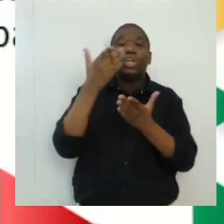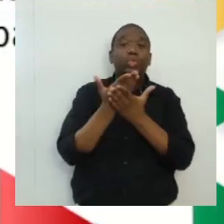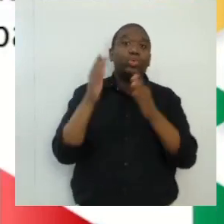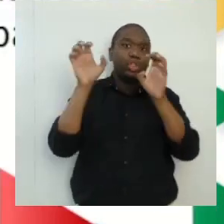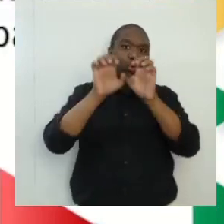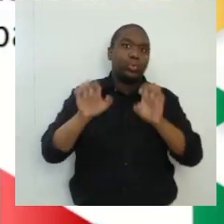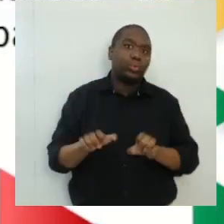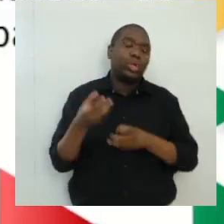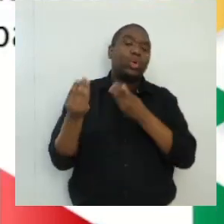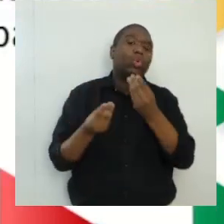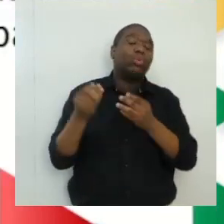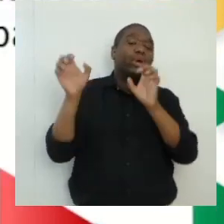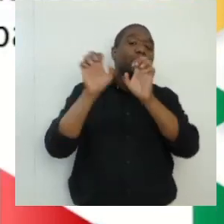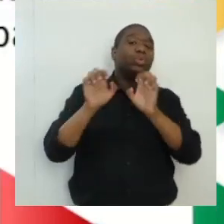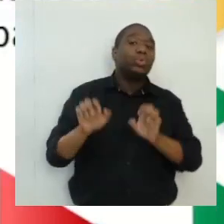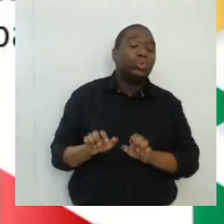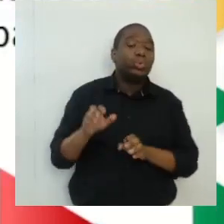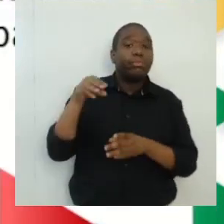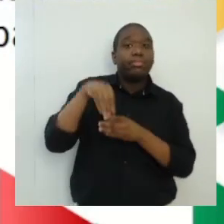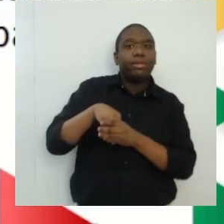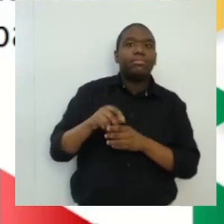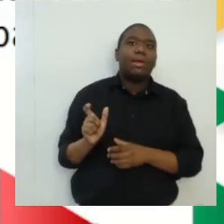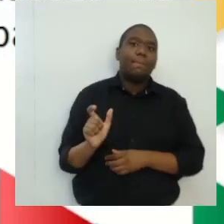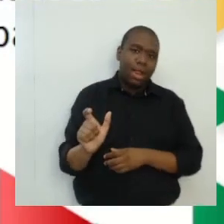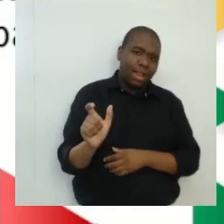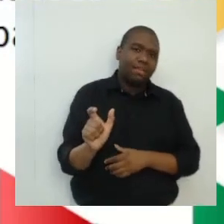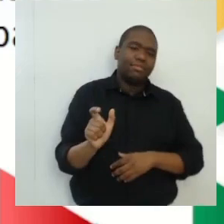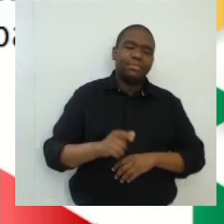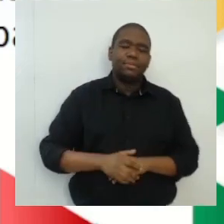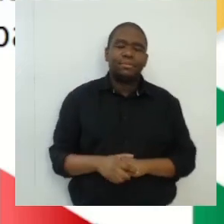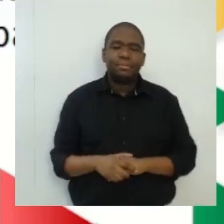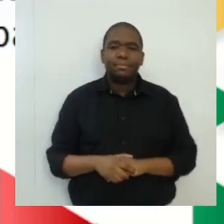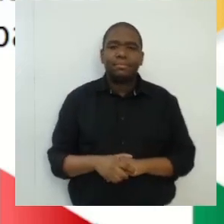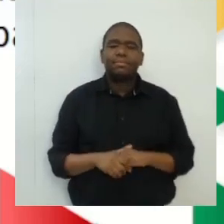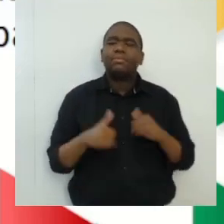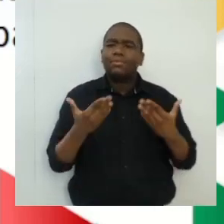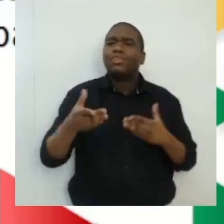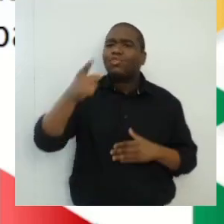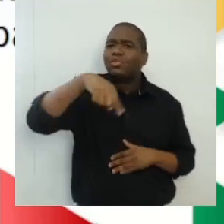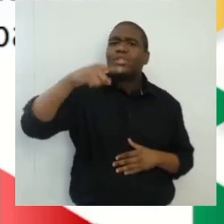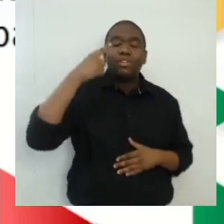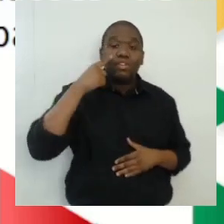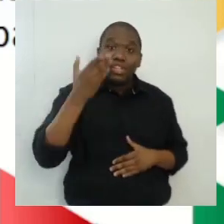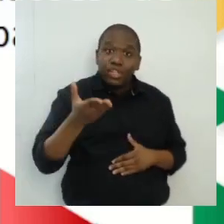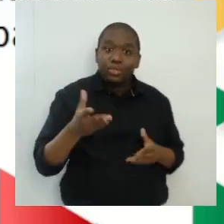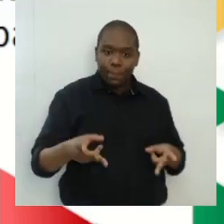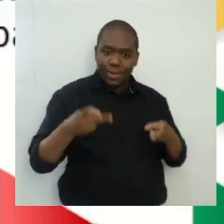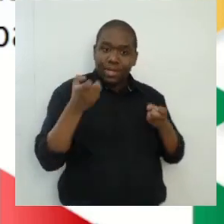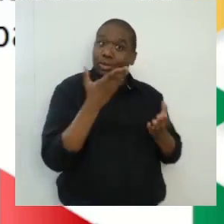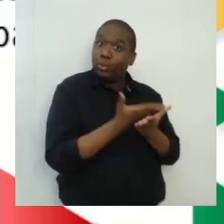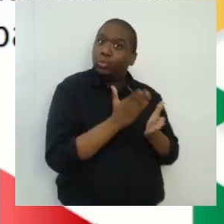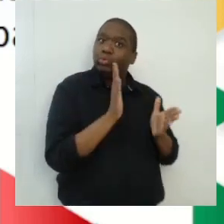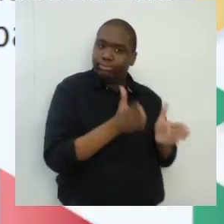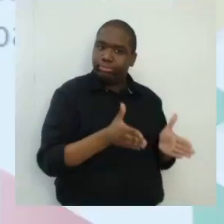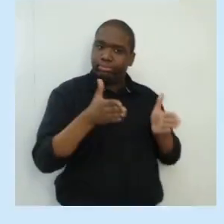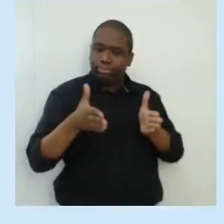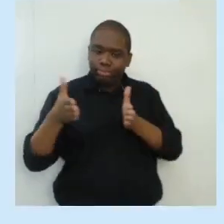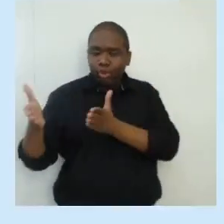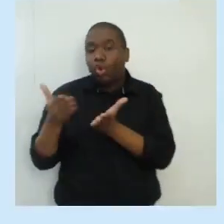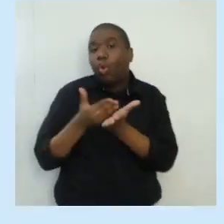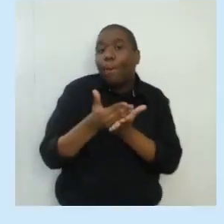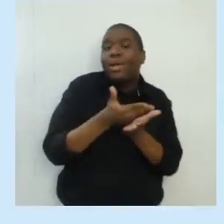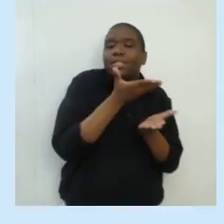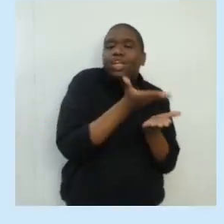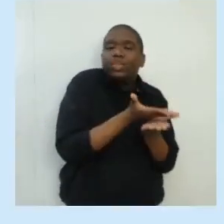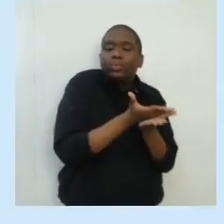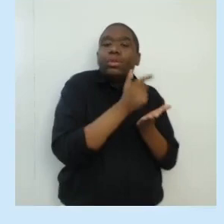da formação e das classificações das palavras. Vejam que é gradativo esse estudo, né? A gente começa